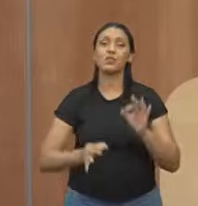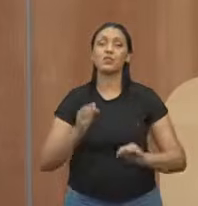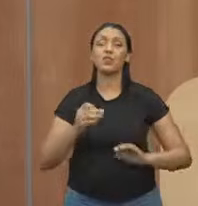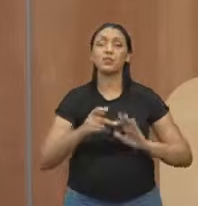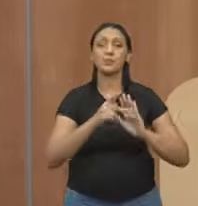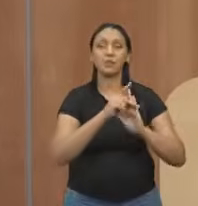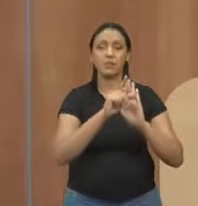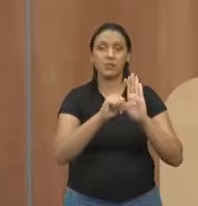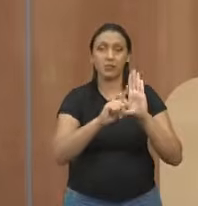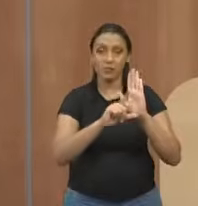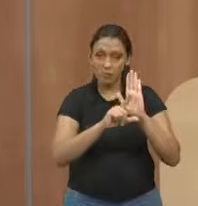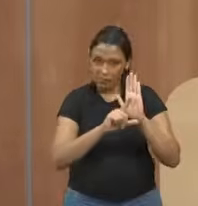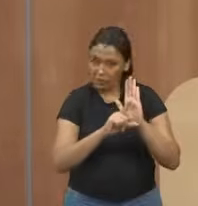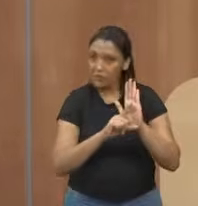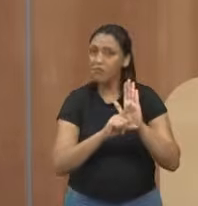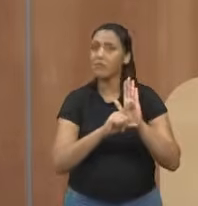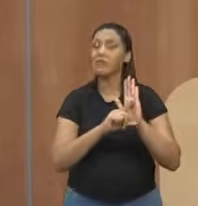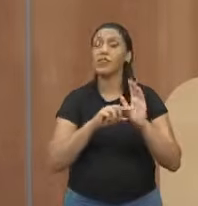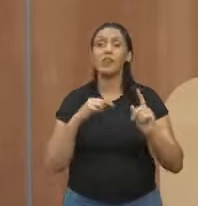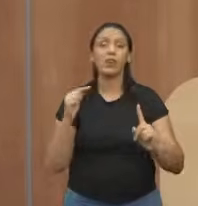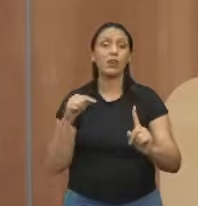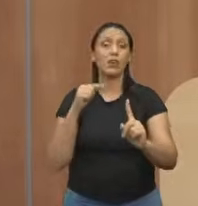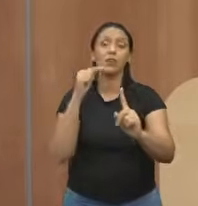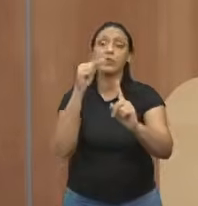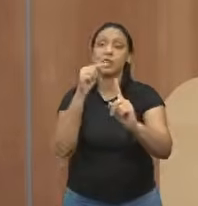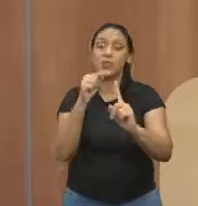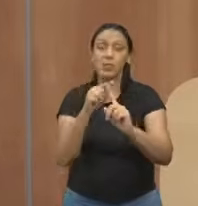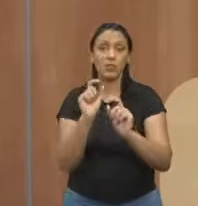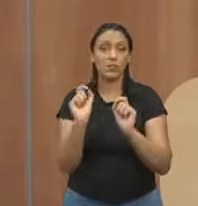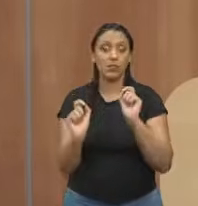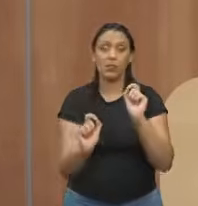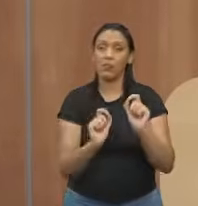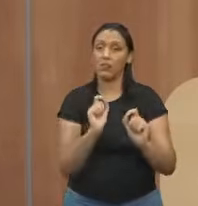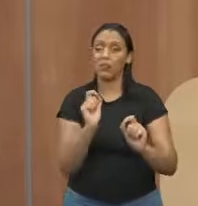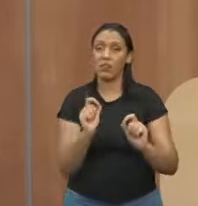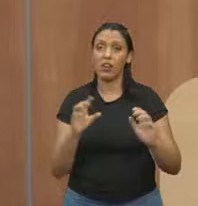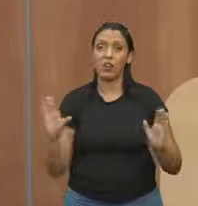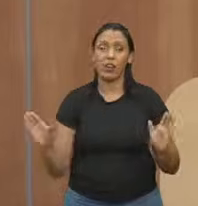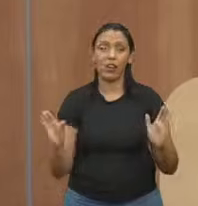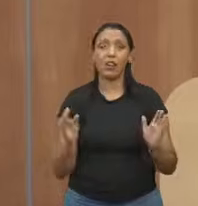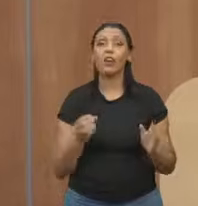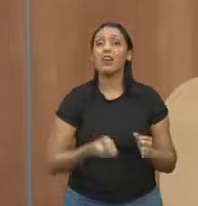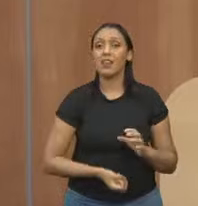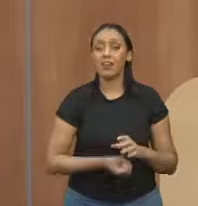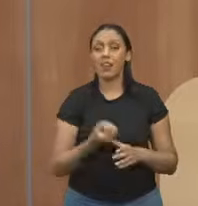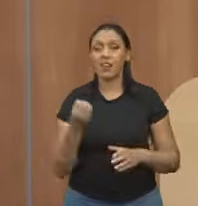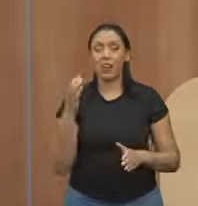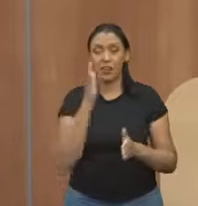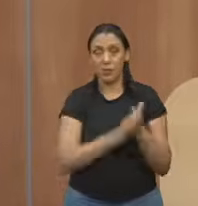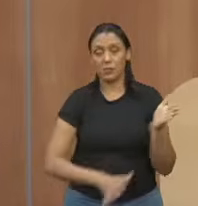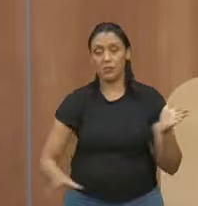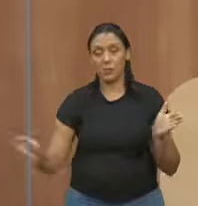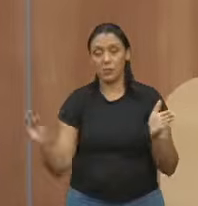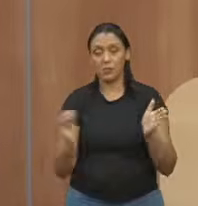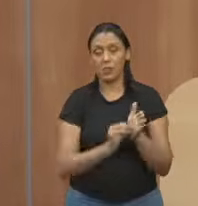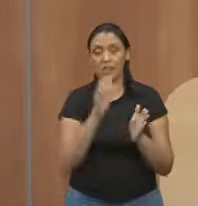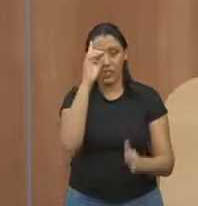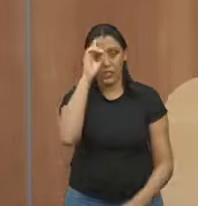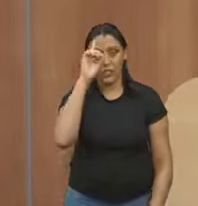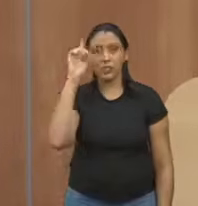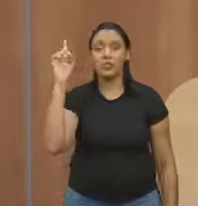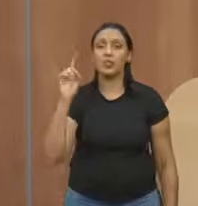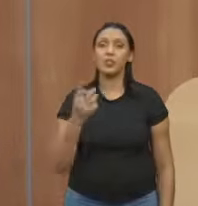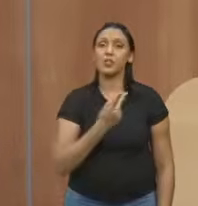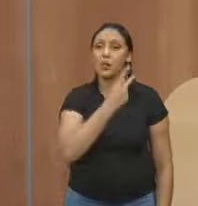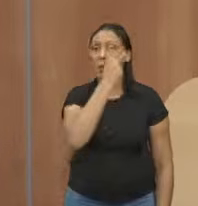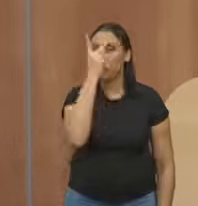presente projeto tem por objetivo instituir no calendário oficial o Dia do Corretor de Imóveis, como forma